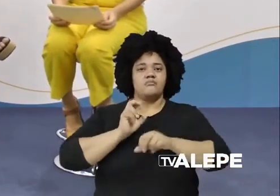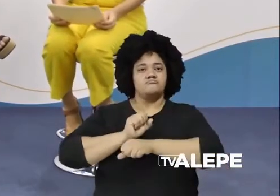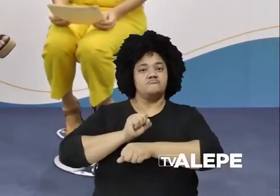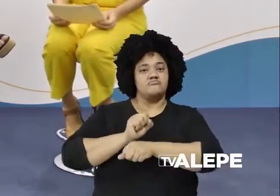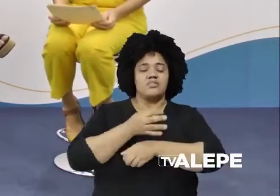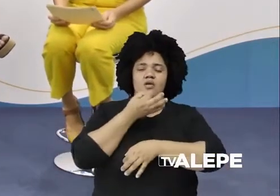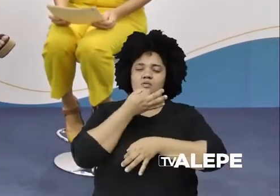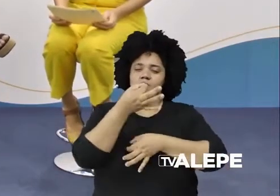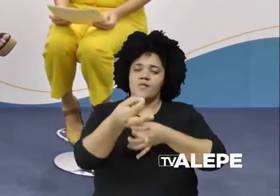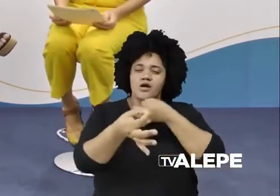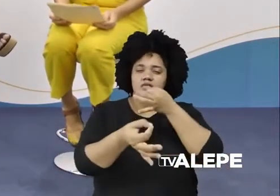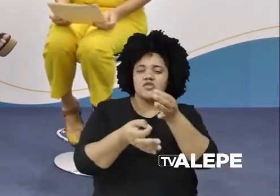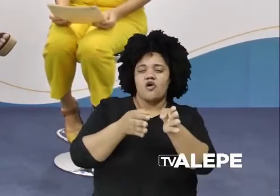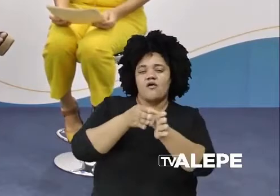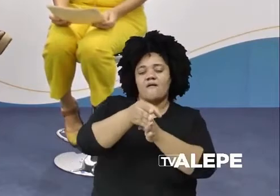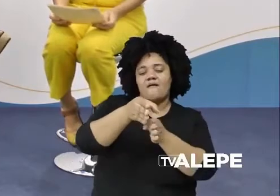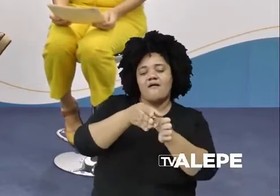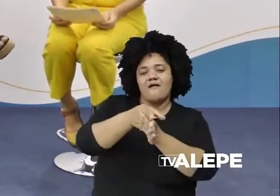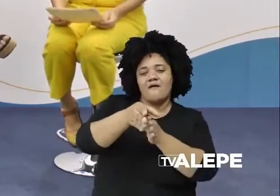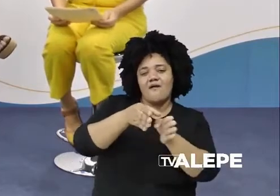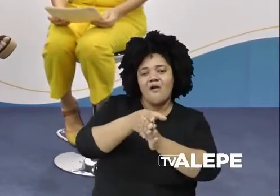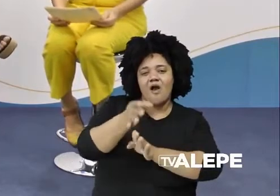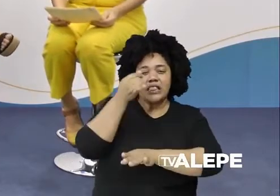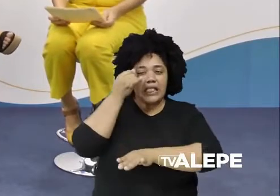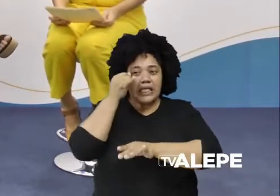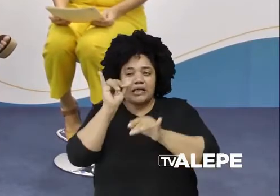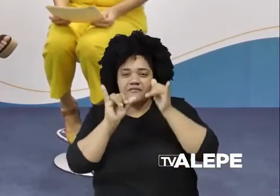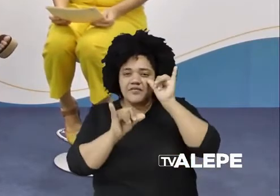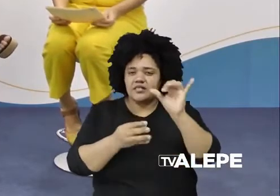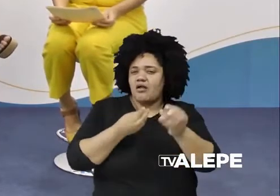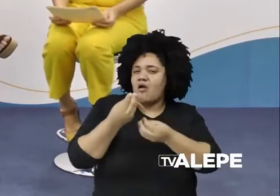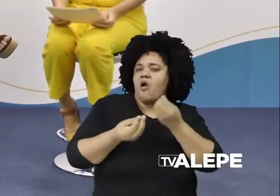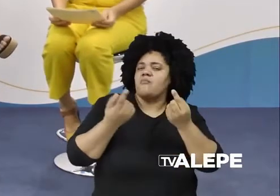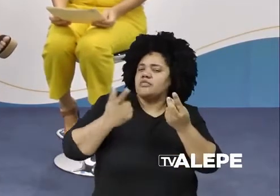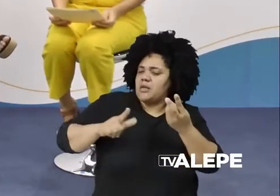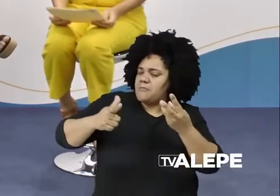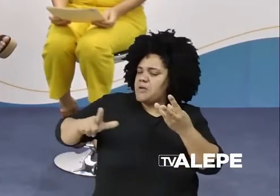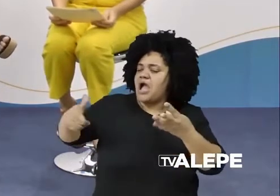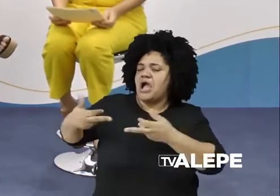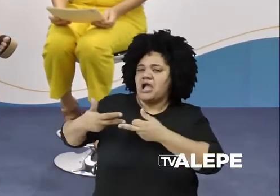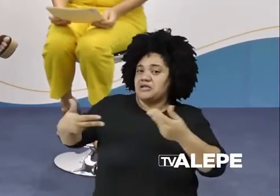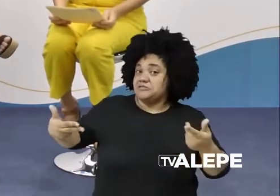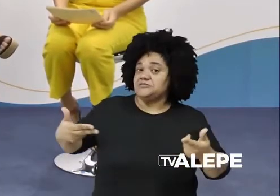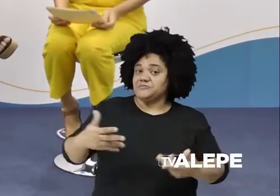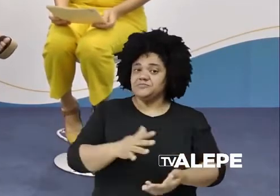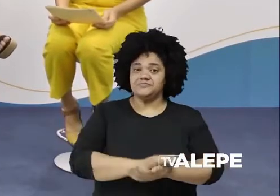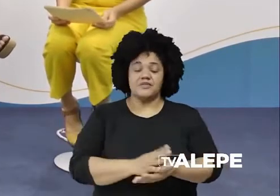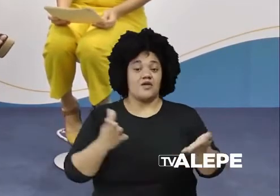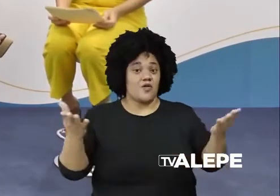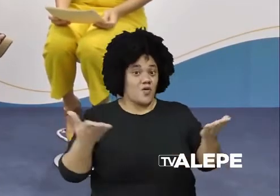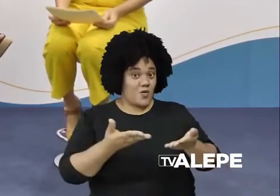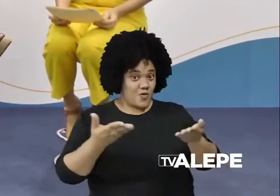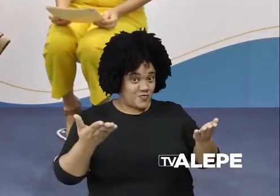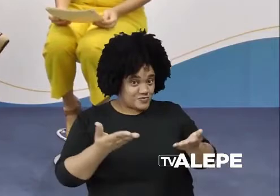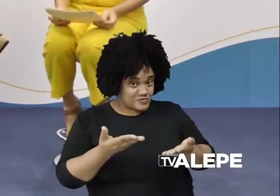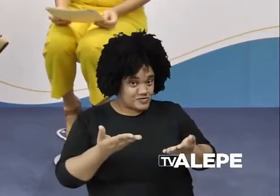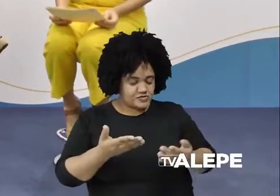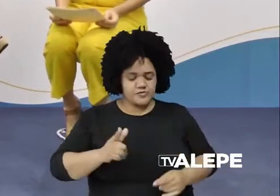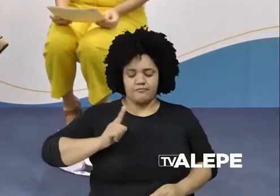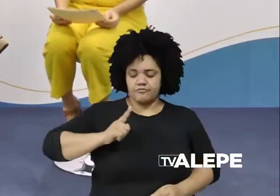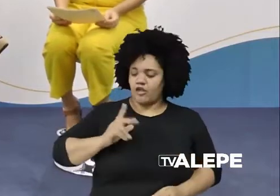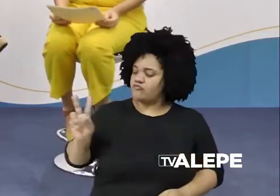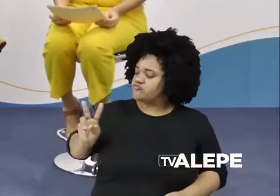Sobre dicas, orientações, prevenção e muito mais a gente tem a esperar. Hoje nós trouxemos